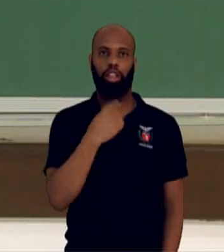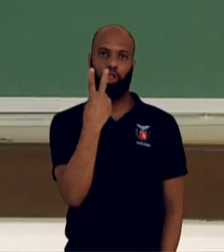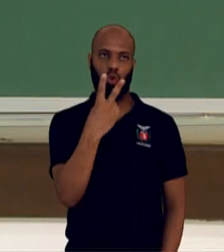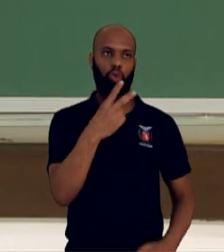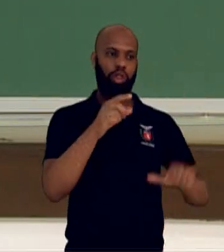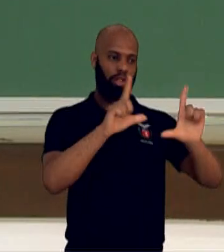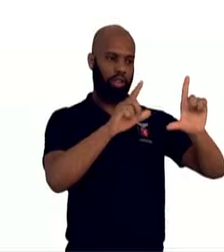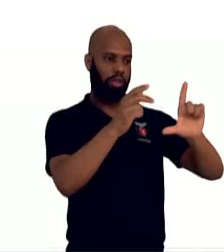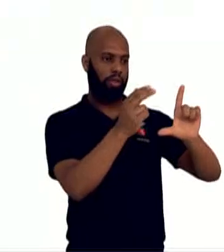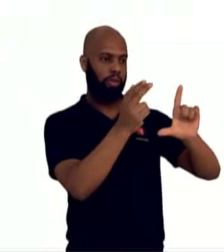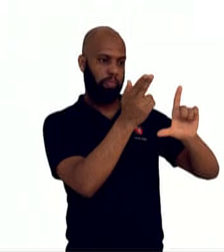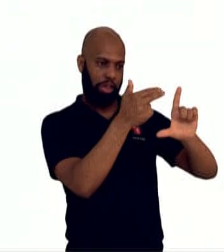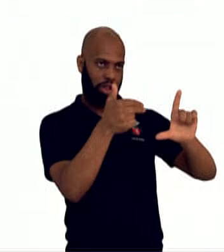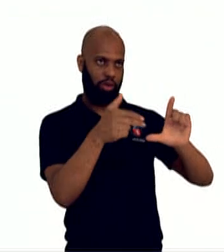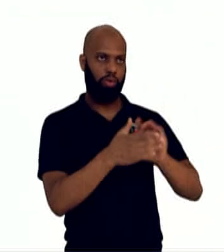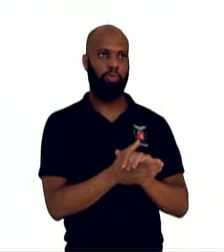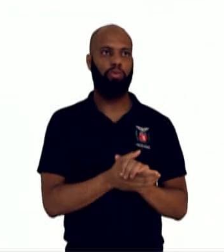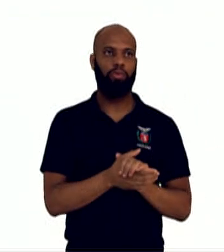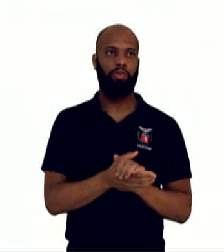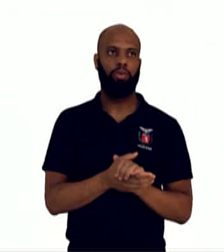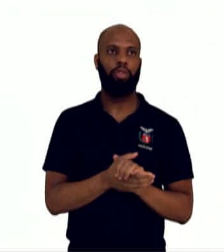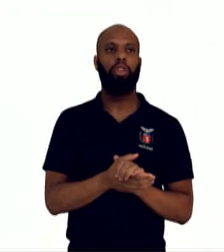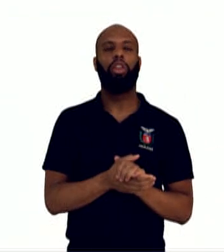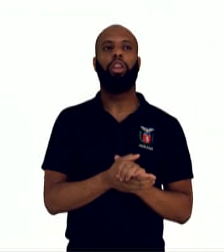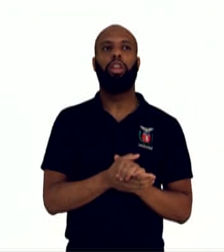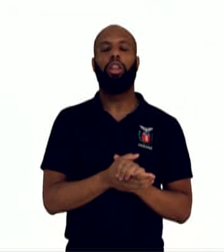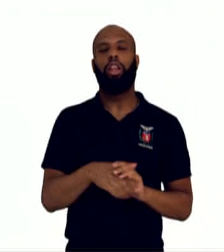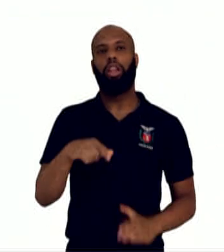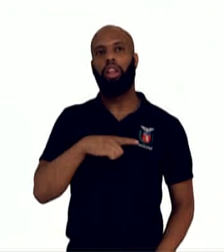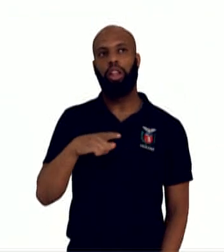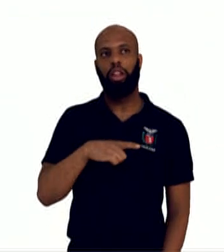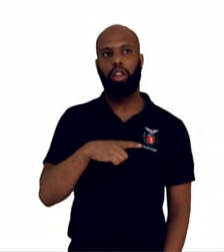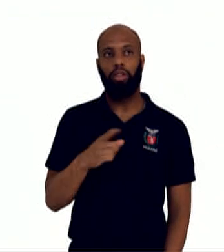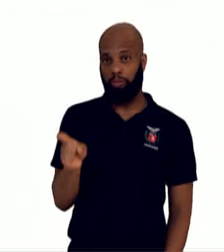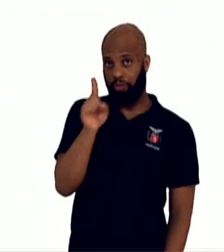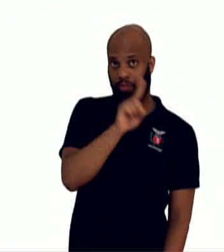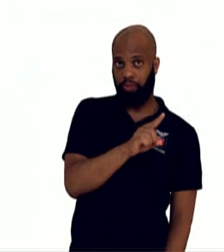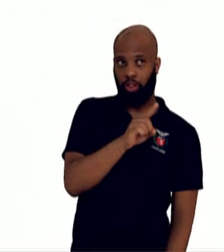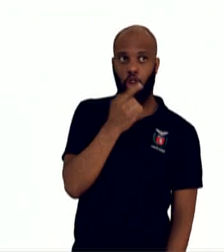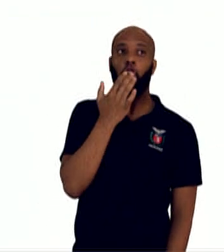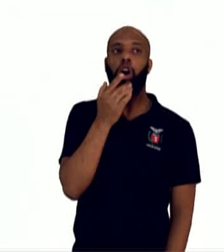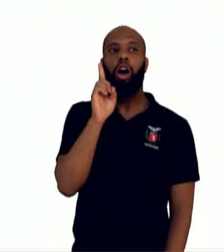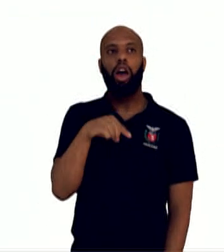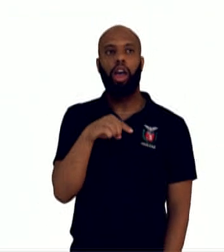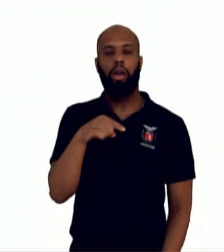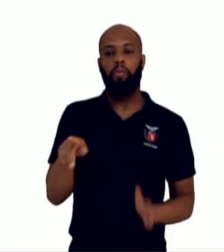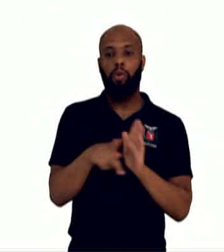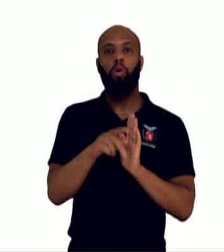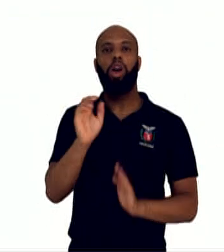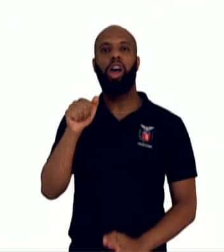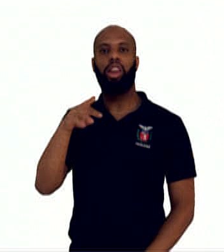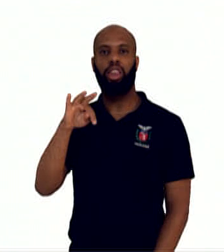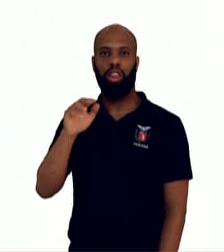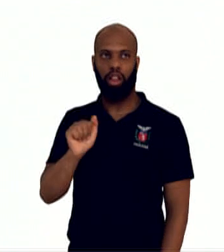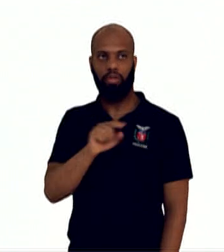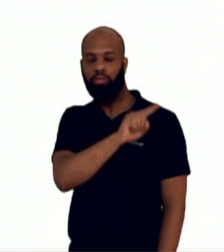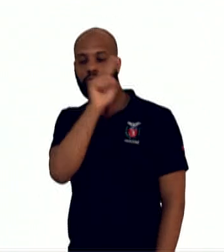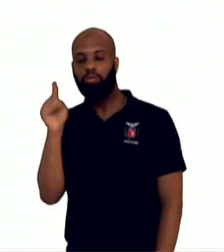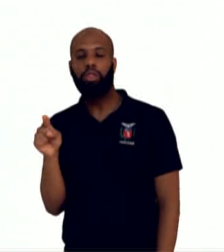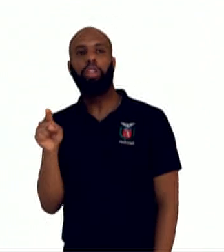obras, uma da Anita, a Boba, né? E uma do Di Cavalcanti, Retrato de Minha Esposa, certo?